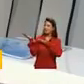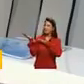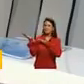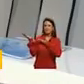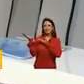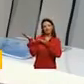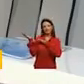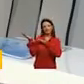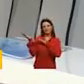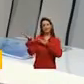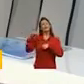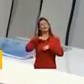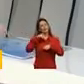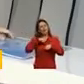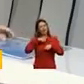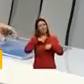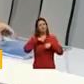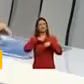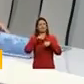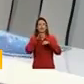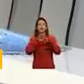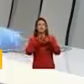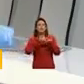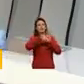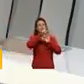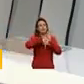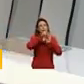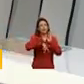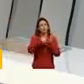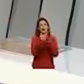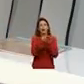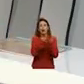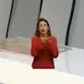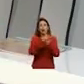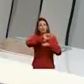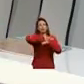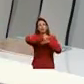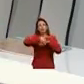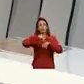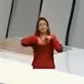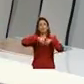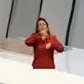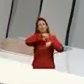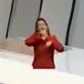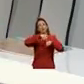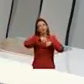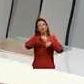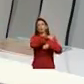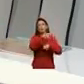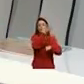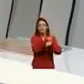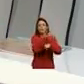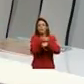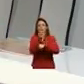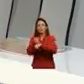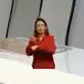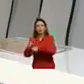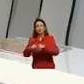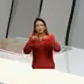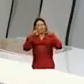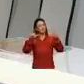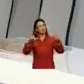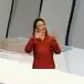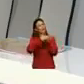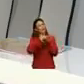estudeemcasa.educação.mg.gov.br e baixar os planos de estudos tutorados. Material pedagógico que foi preparado com muito cuidado pelos professores de